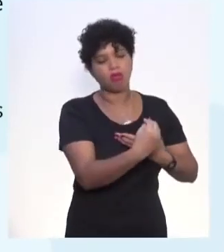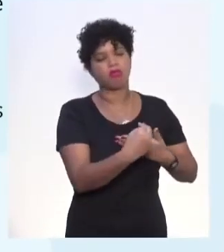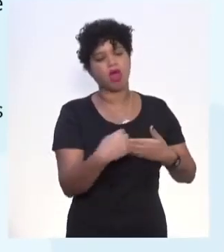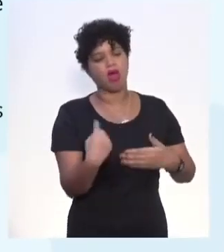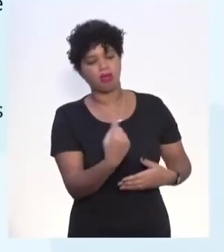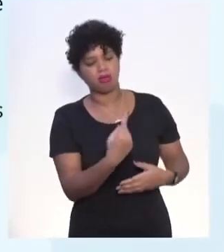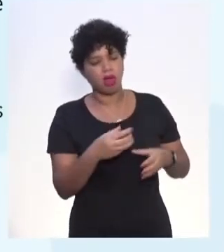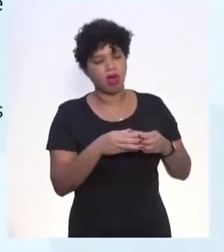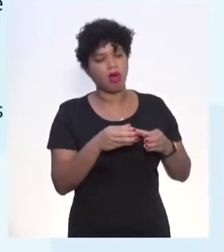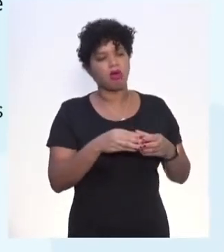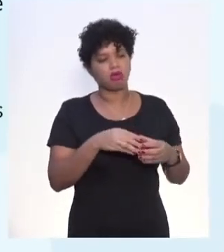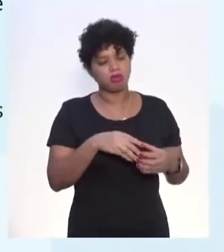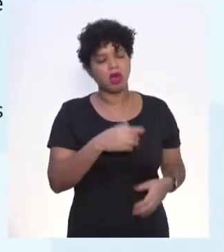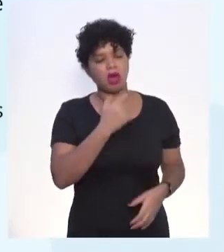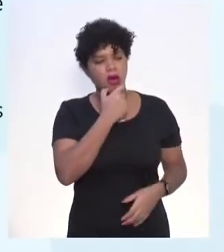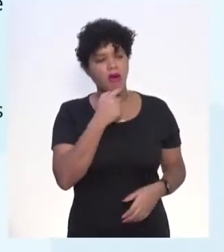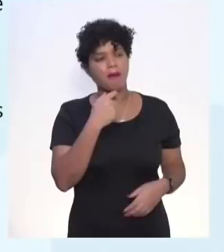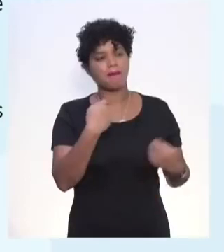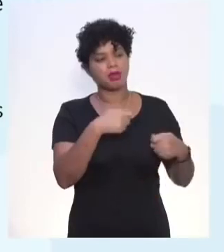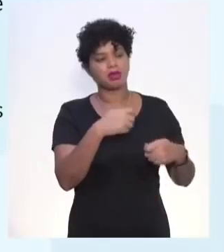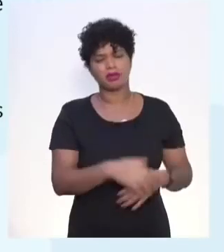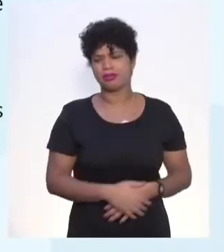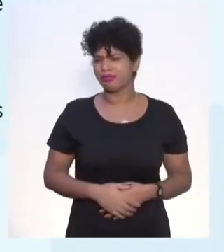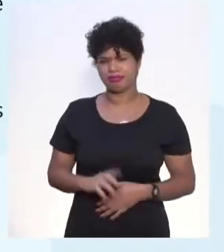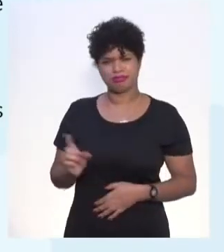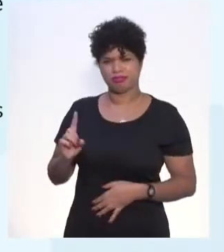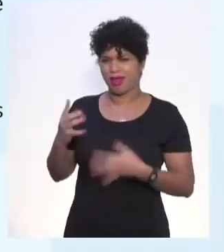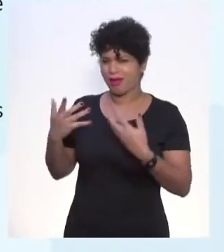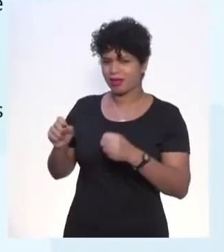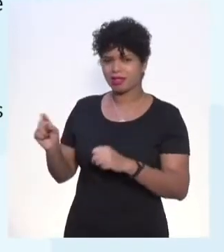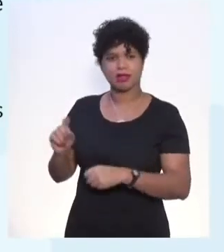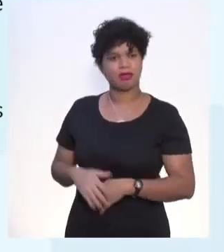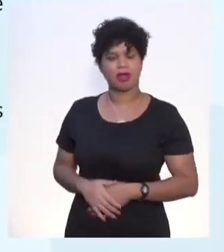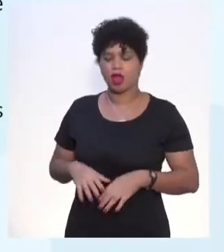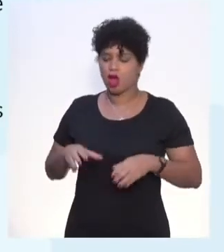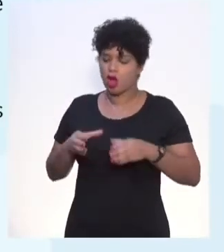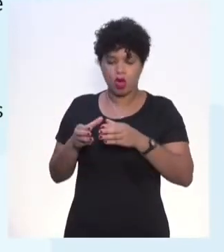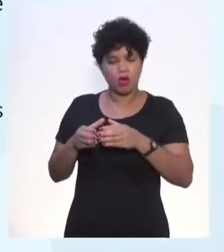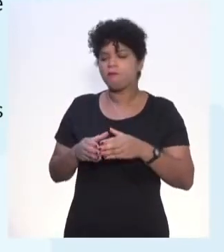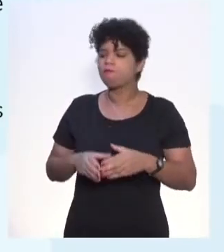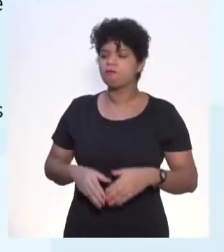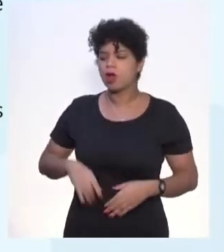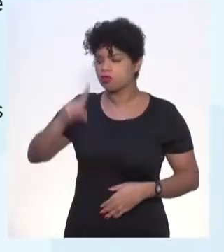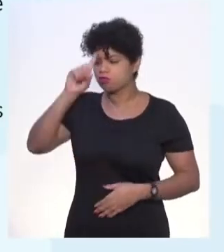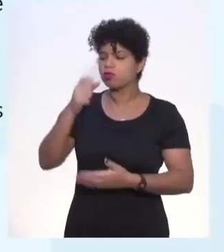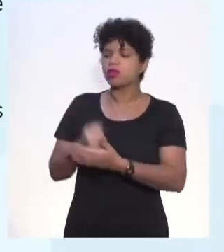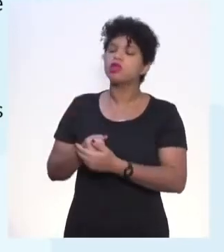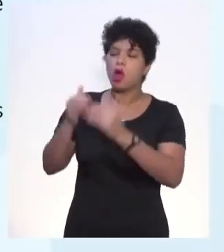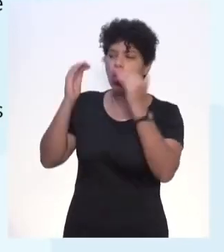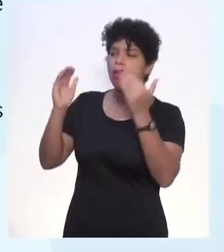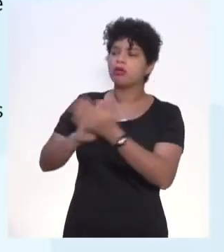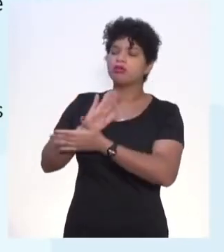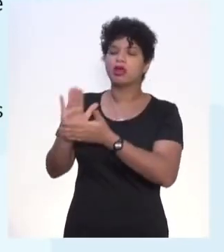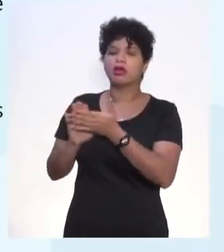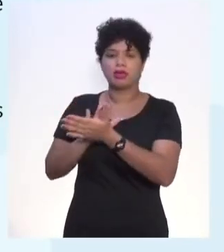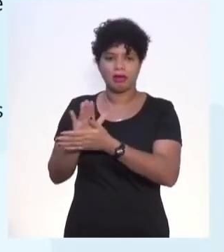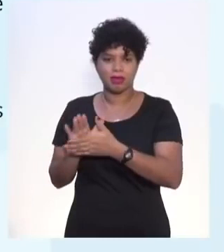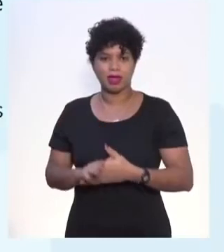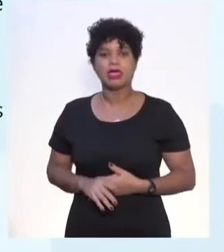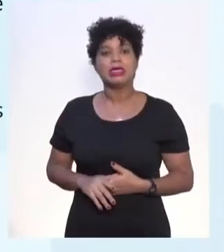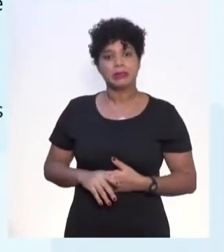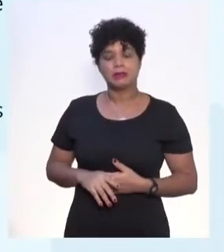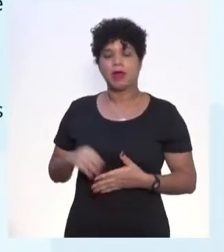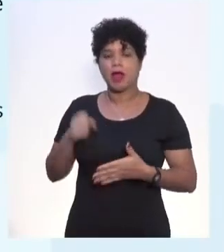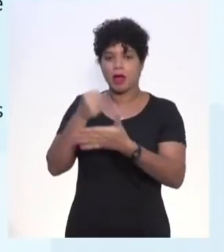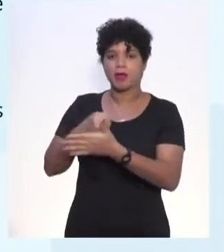devido à superioridade militar britânica, a revolta dos cipaios foi duramente sufocada. Foi nomeado